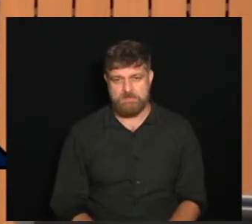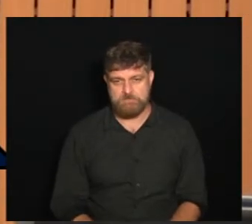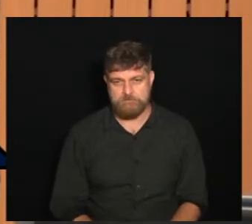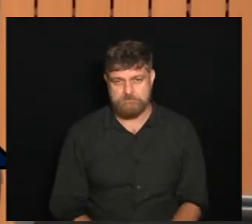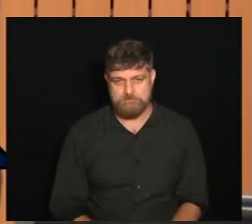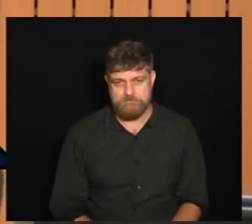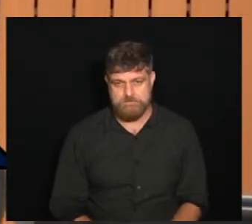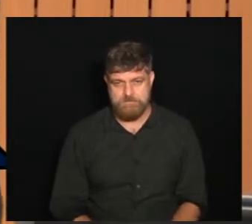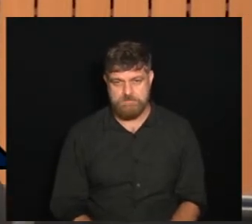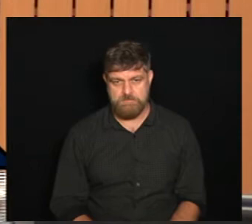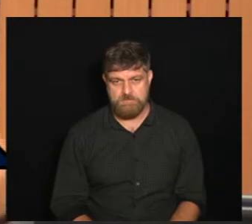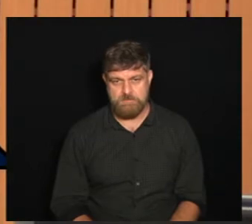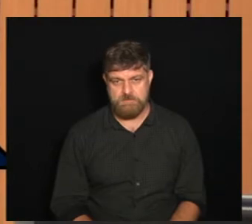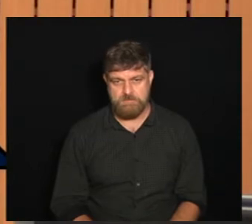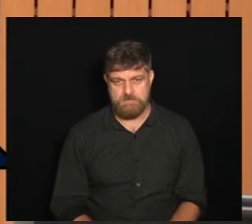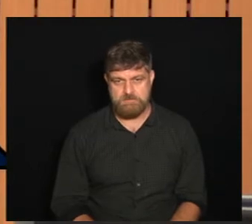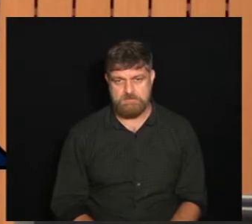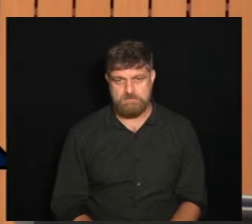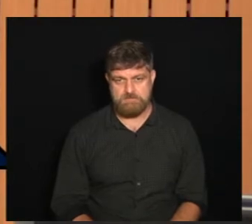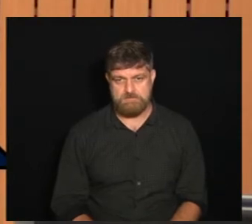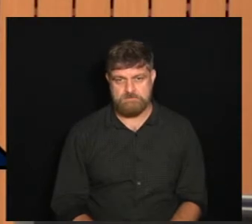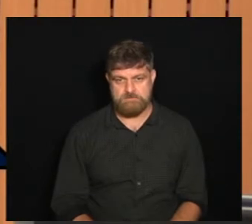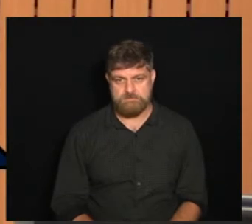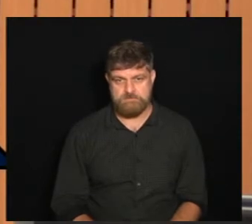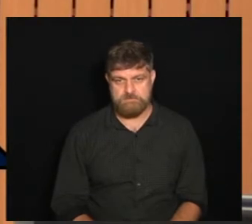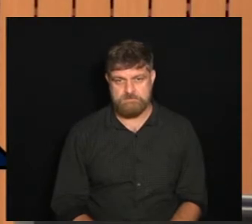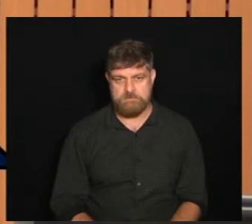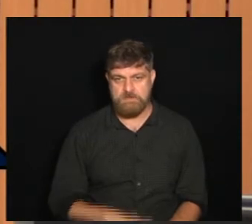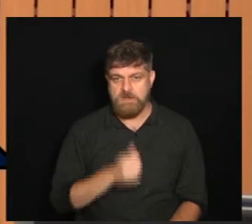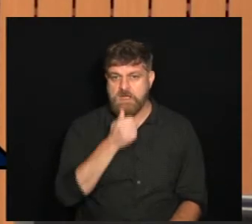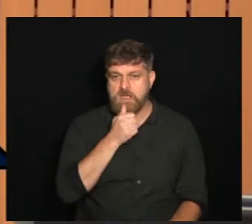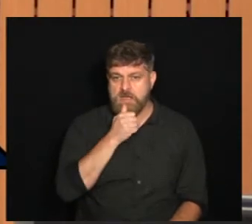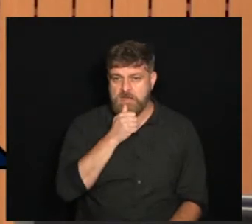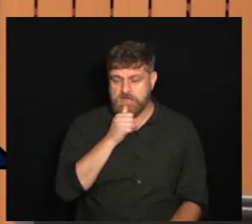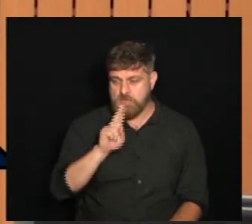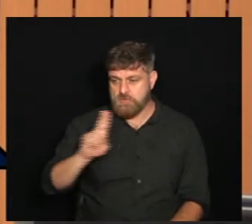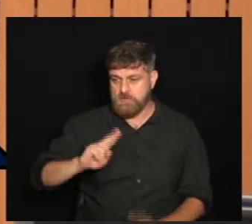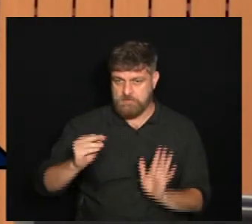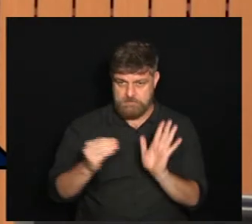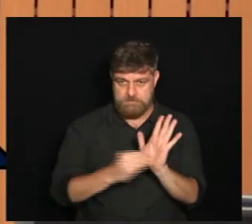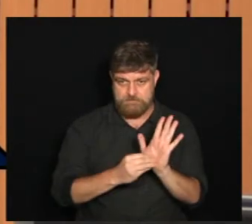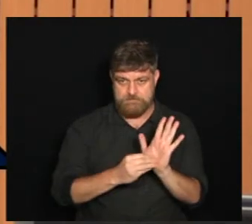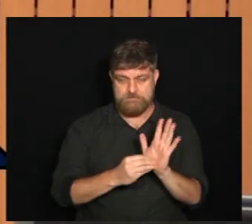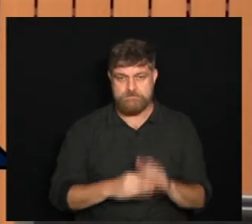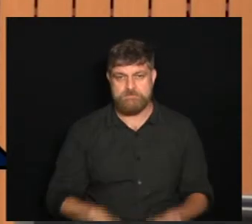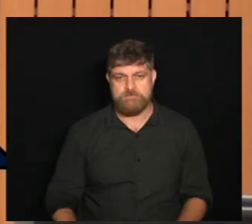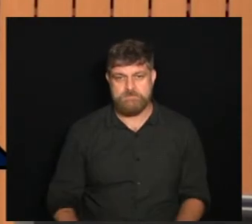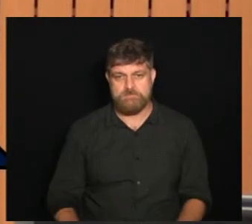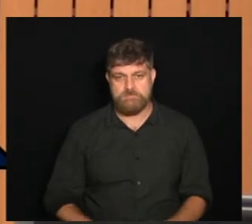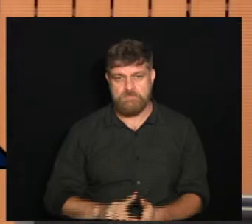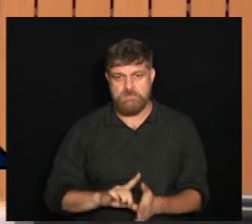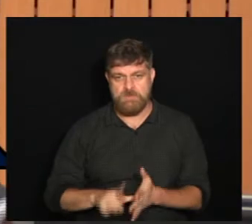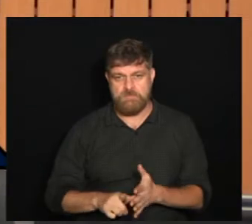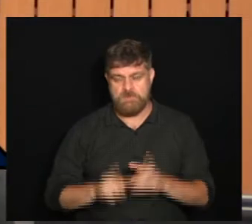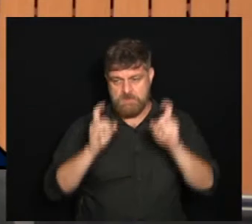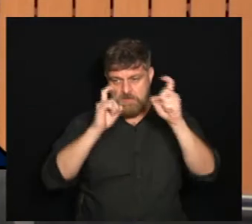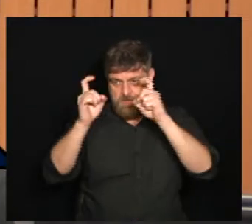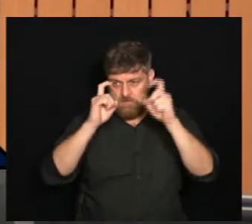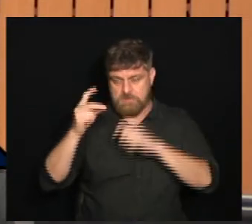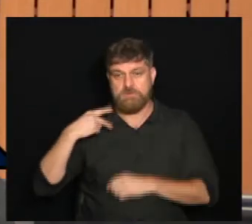sessão. Este ato, no momento, não está assinado e será assinado ao término da presente